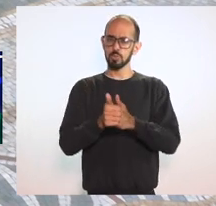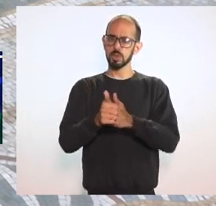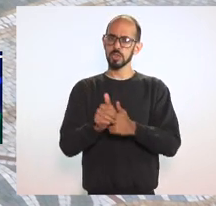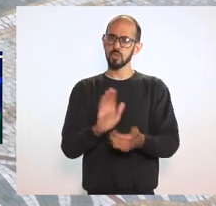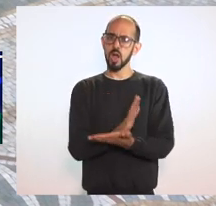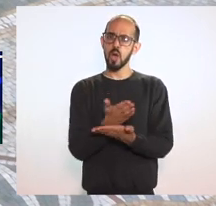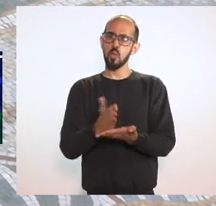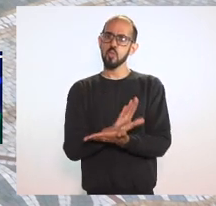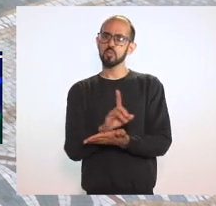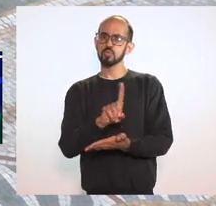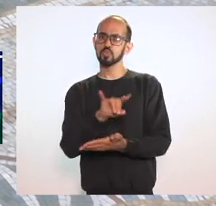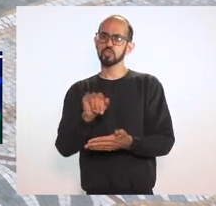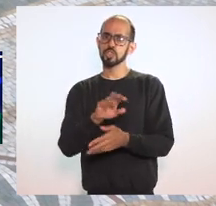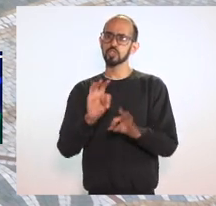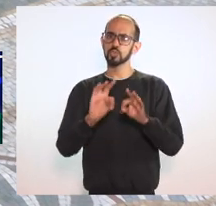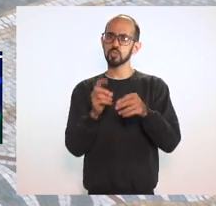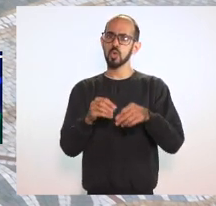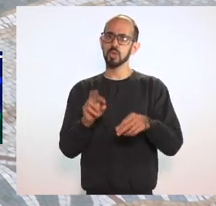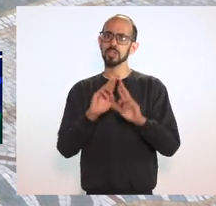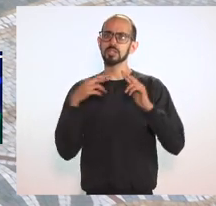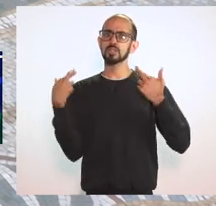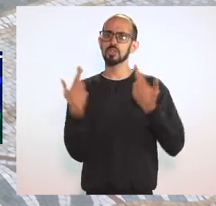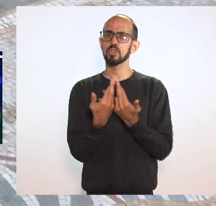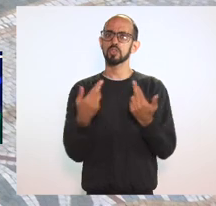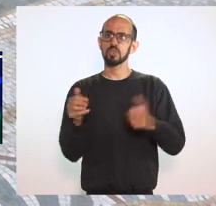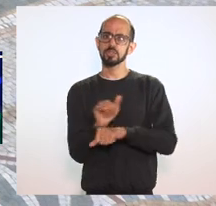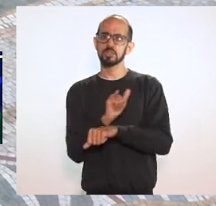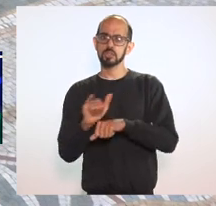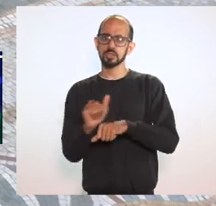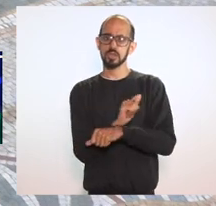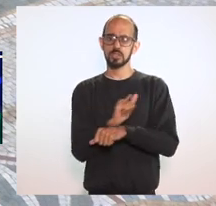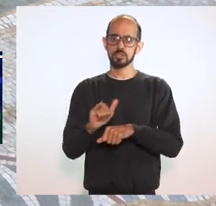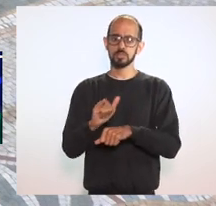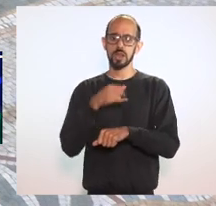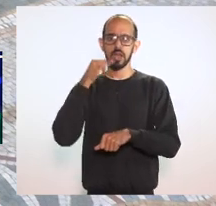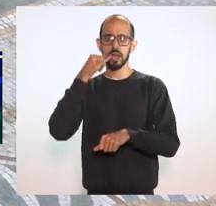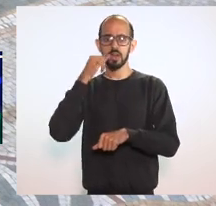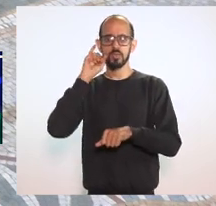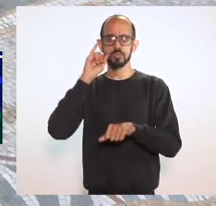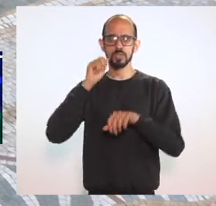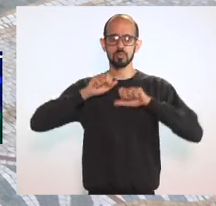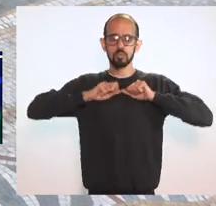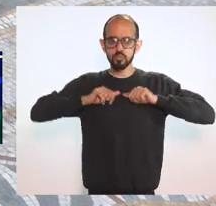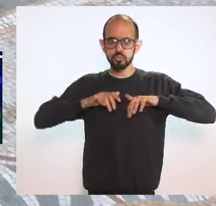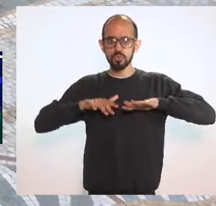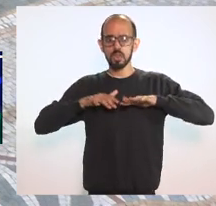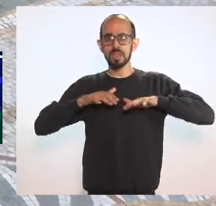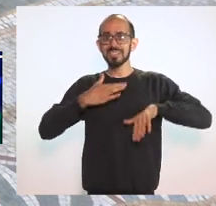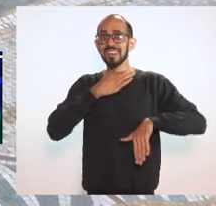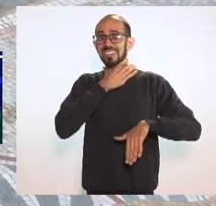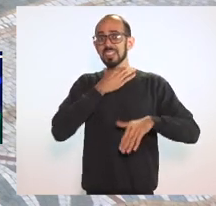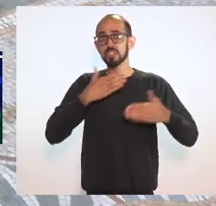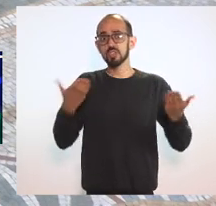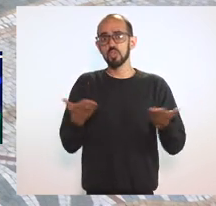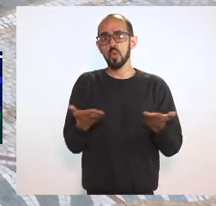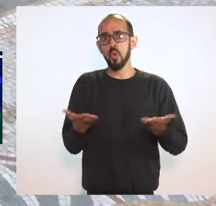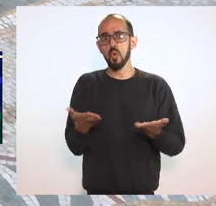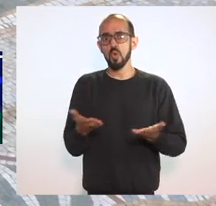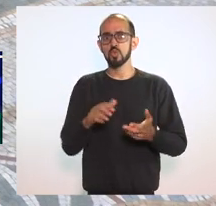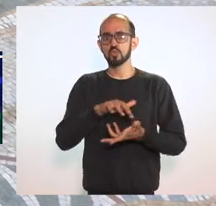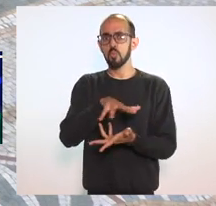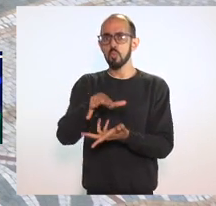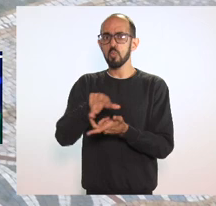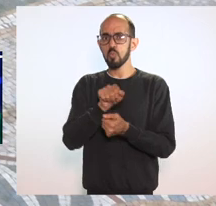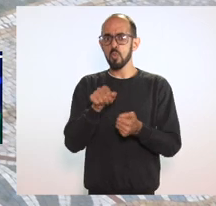todas as reuniões estratégicas para combater essa grave crise que hoje o